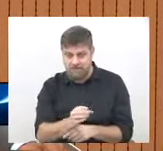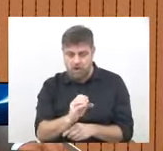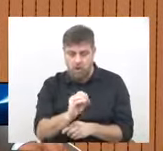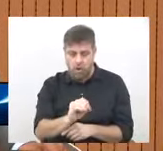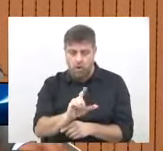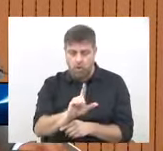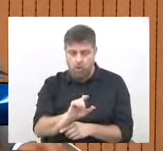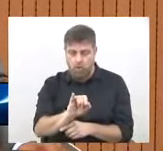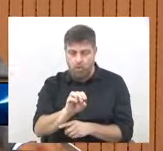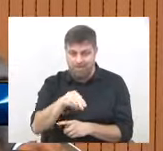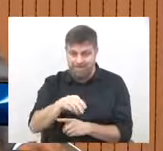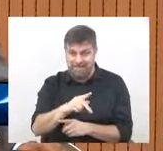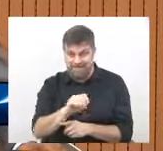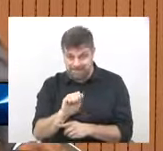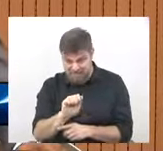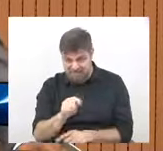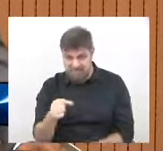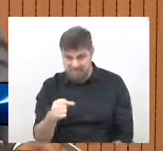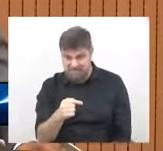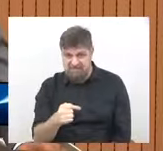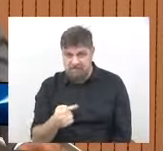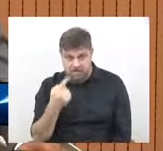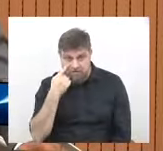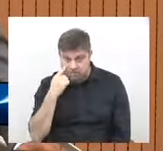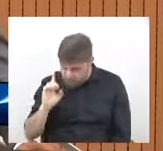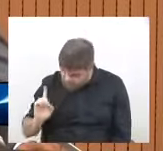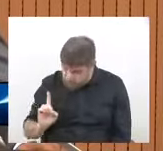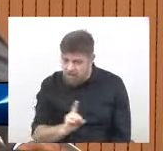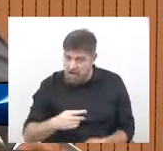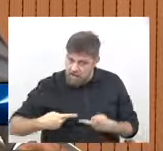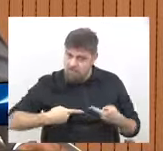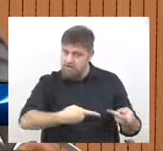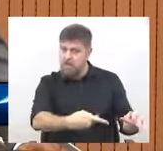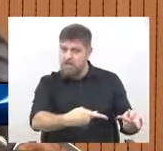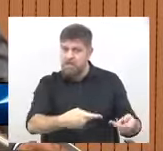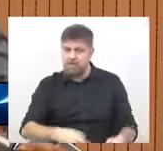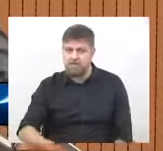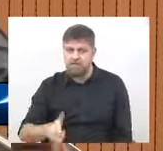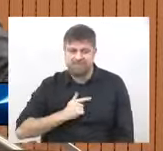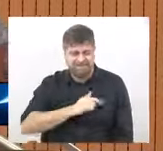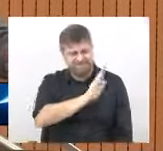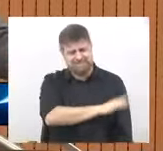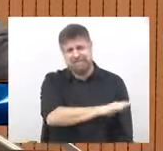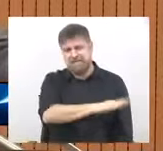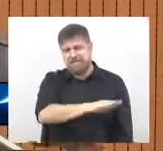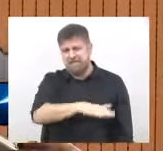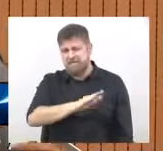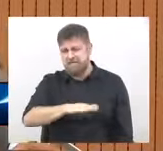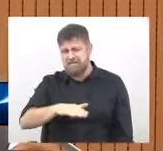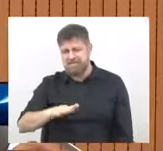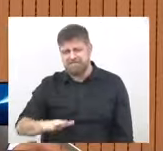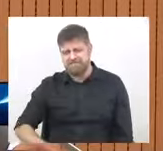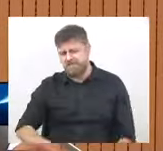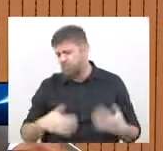conhece o Vila Olímpia, vai lá fazer uma visita. Eu acho que tem mais criança ali do que qualquer bairro.